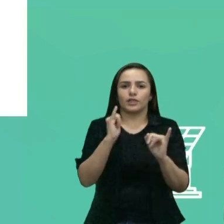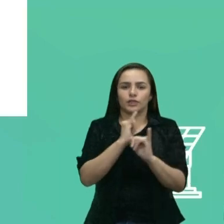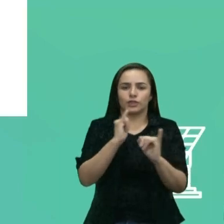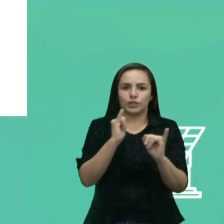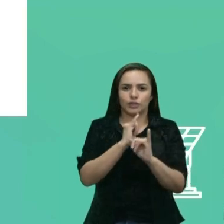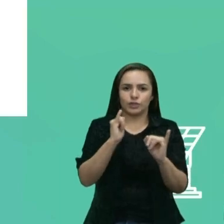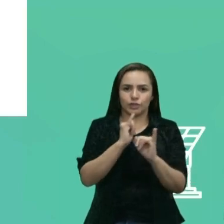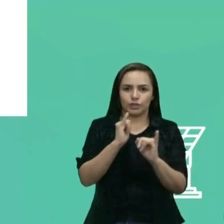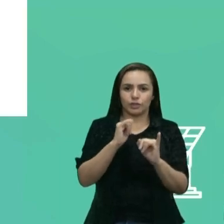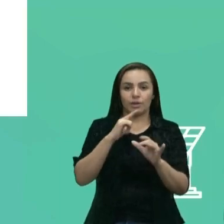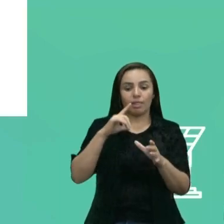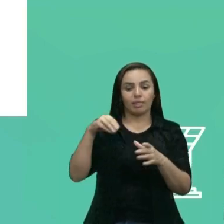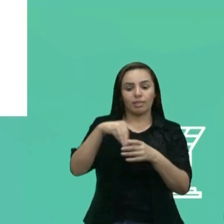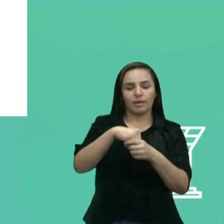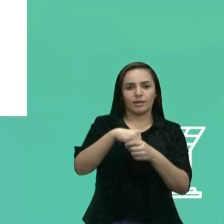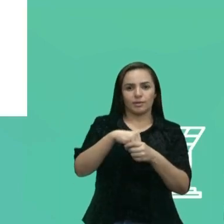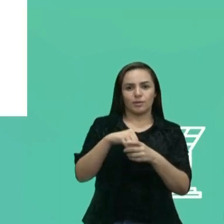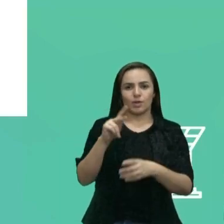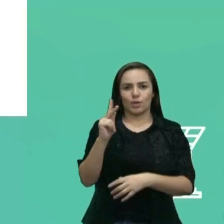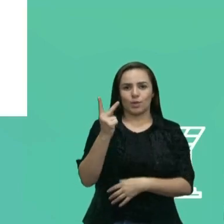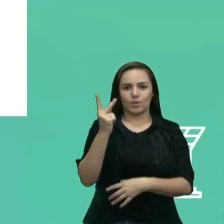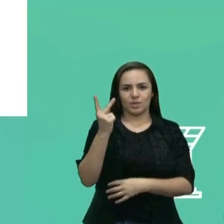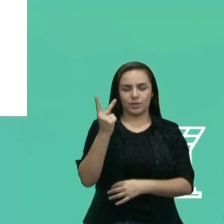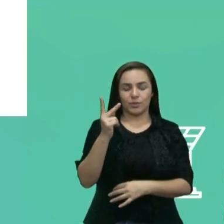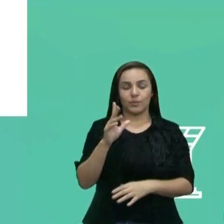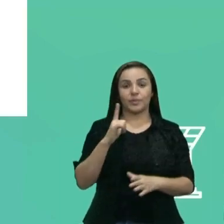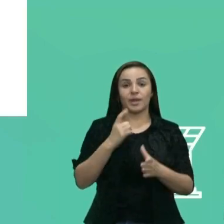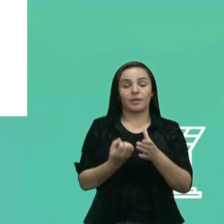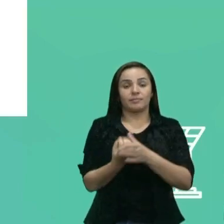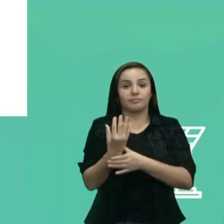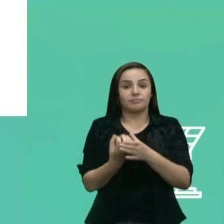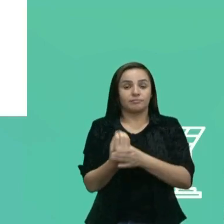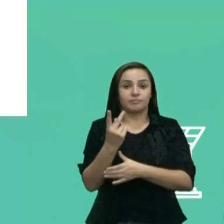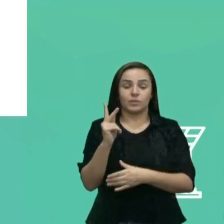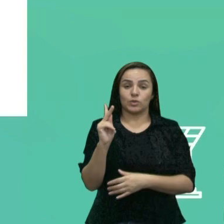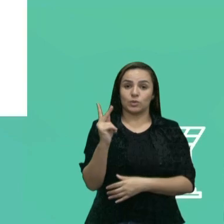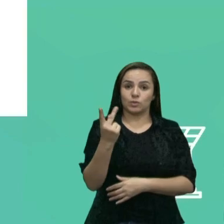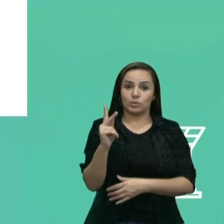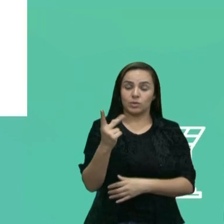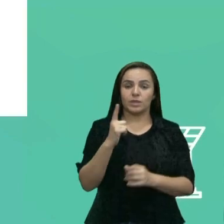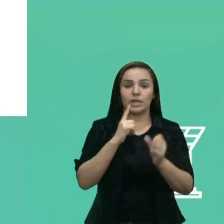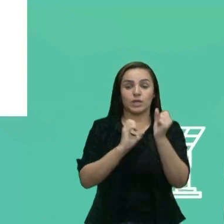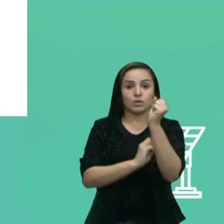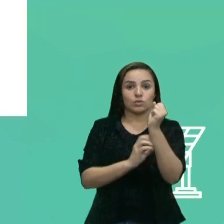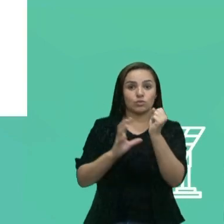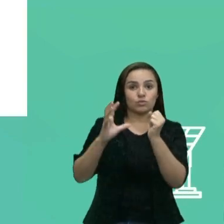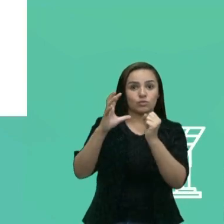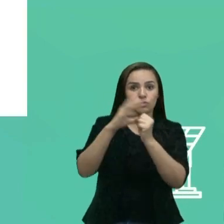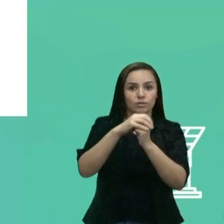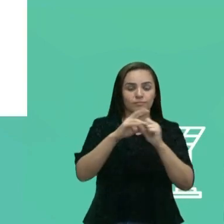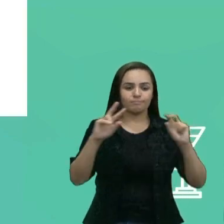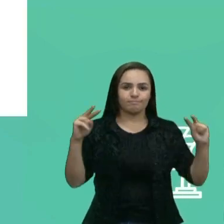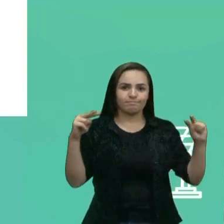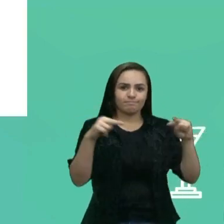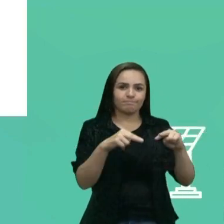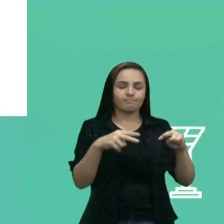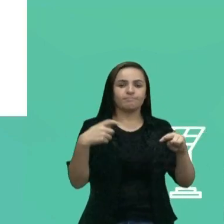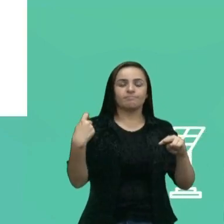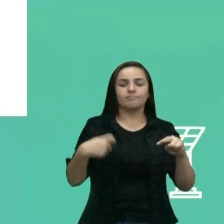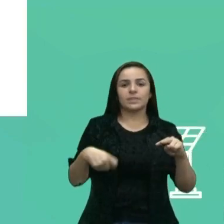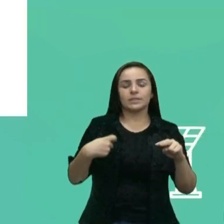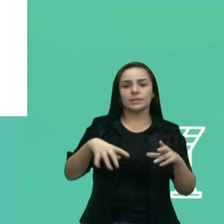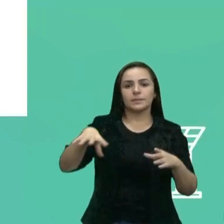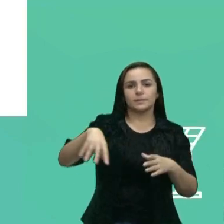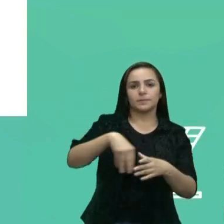como vetor energético. Porém, a geração de hidrogênio, para que ela seja sustentável do ponto de vista ambiental, requer a sua